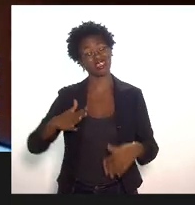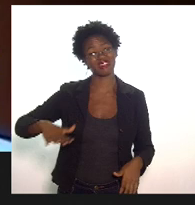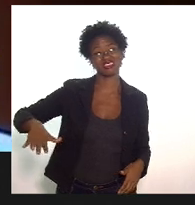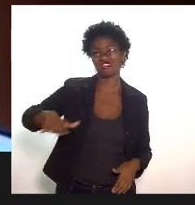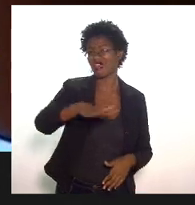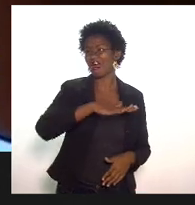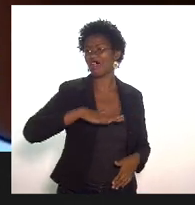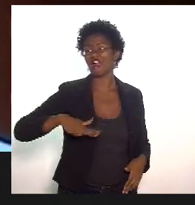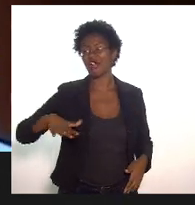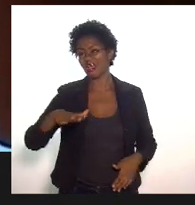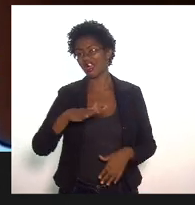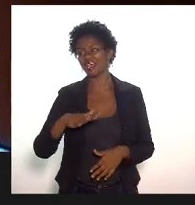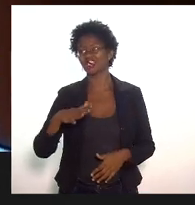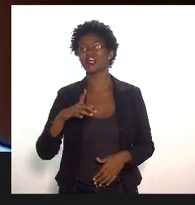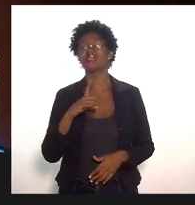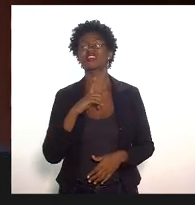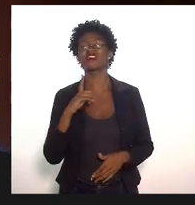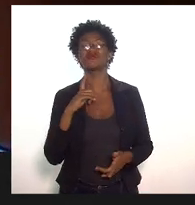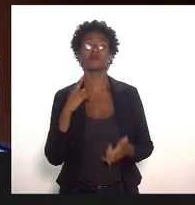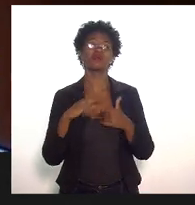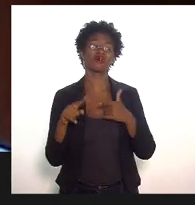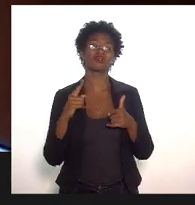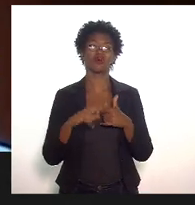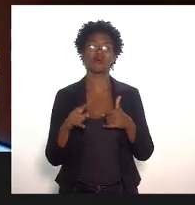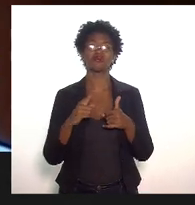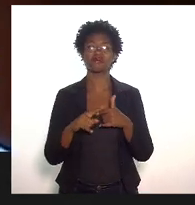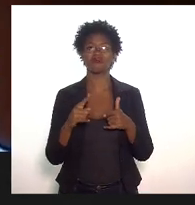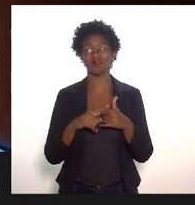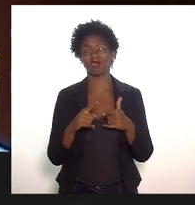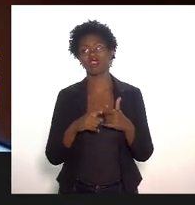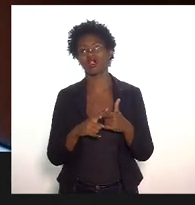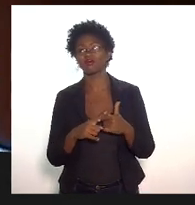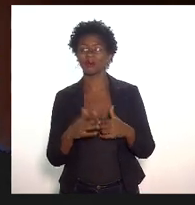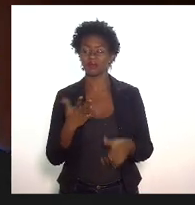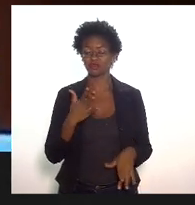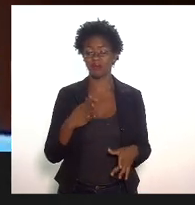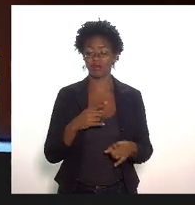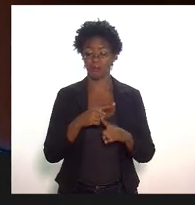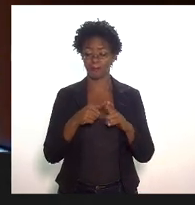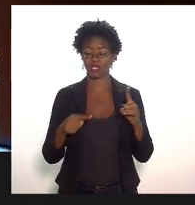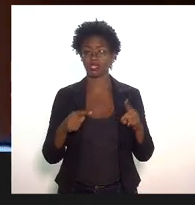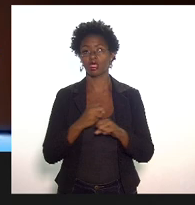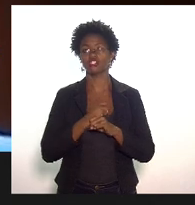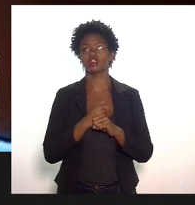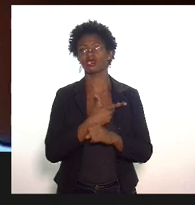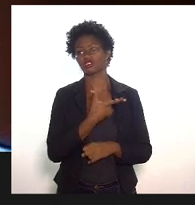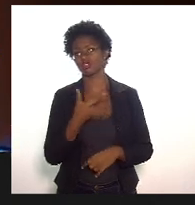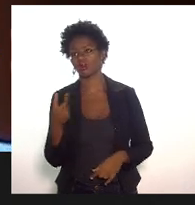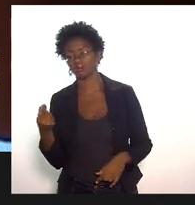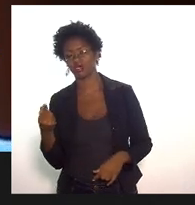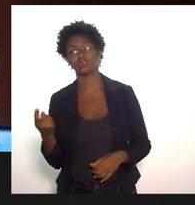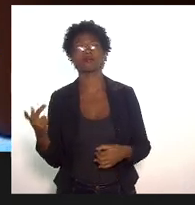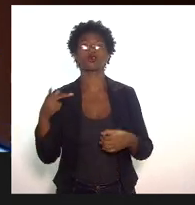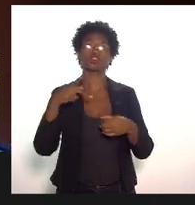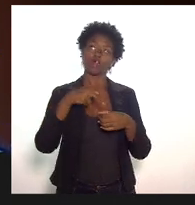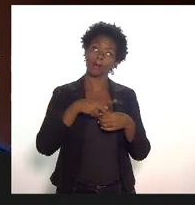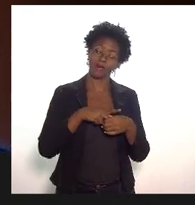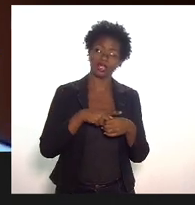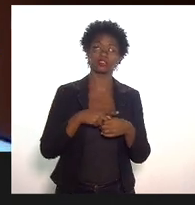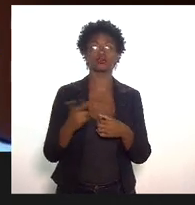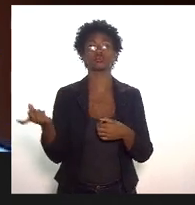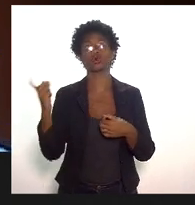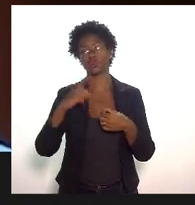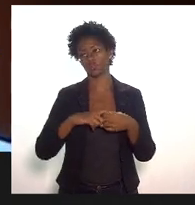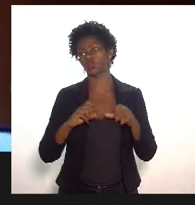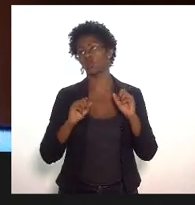tendo um soerguimento a partir de meados dos anos 2000, quando a Petrobras retomou e consolidou